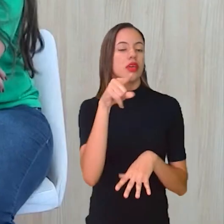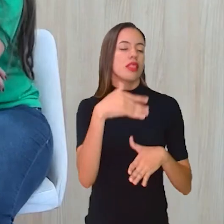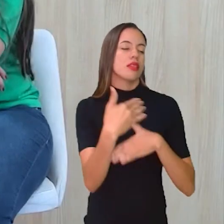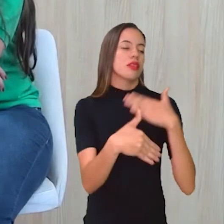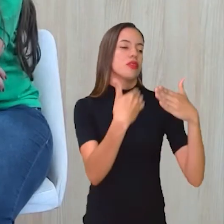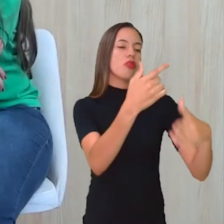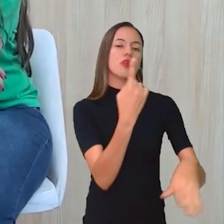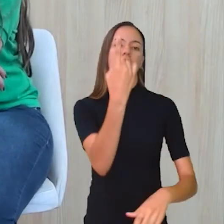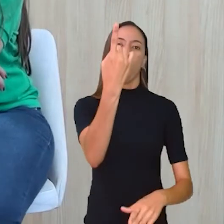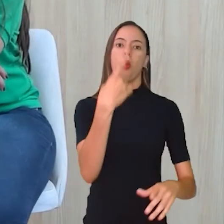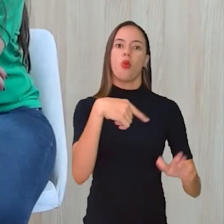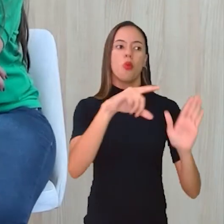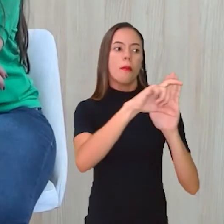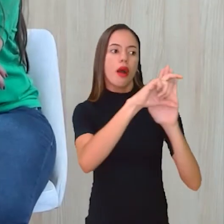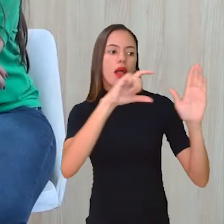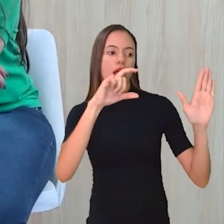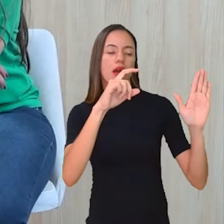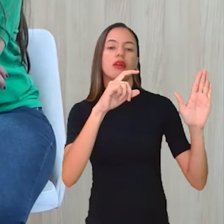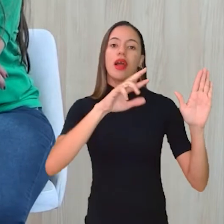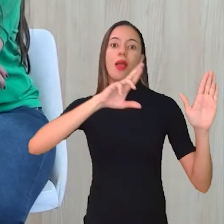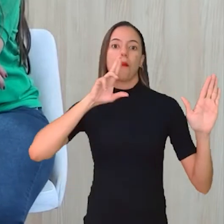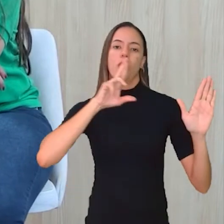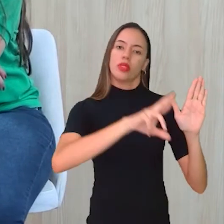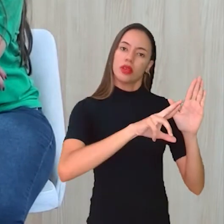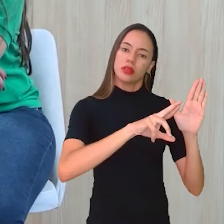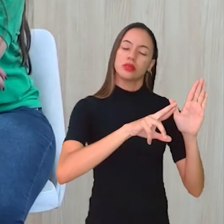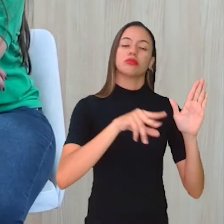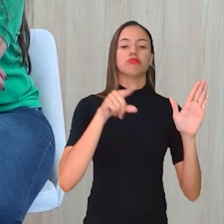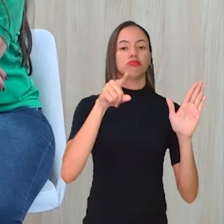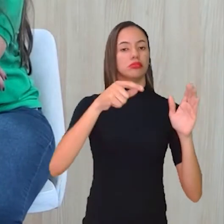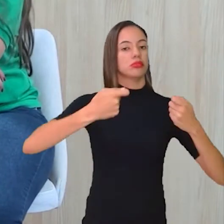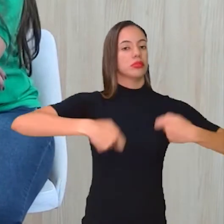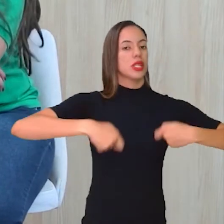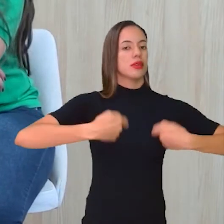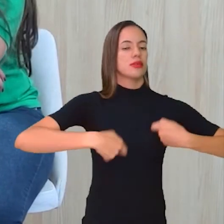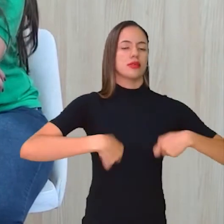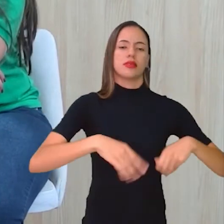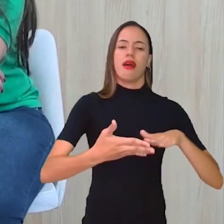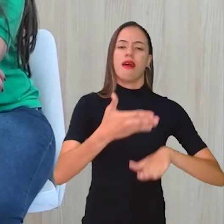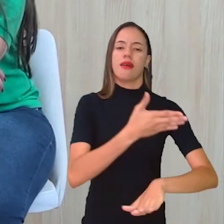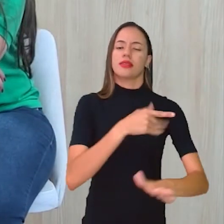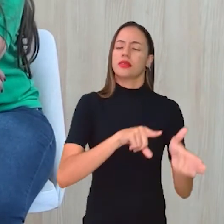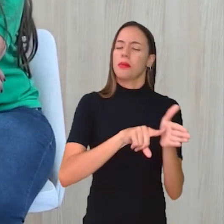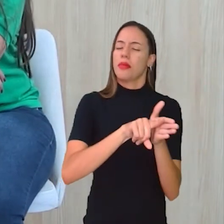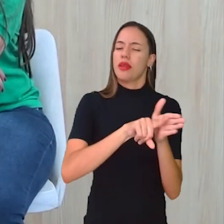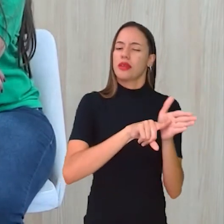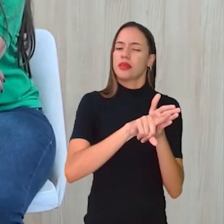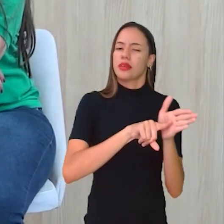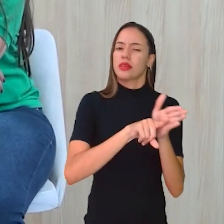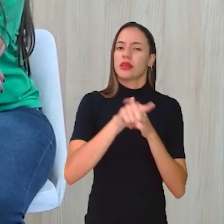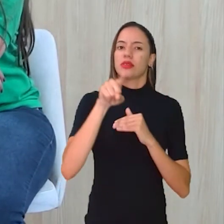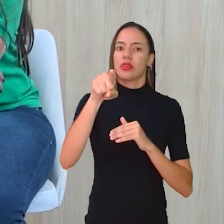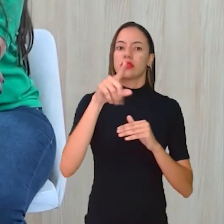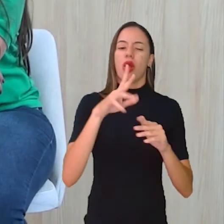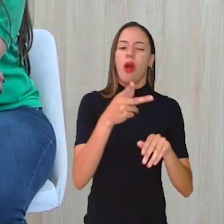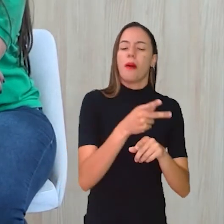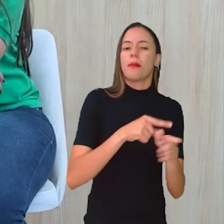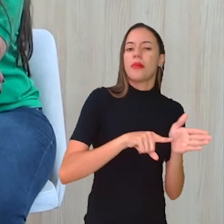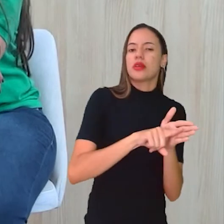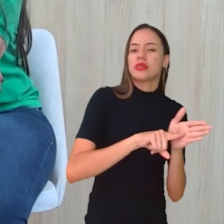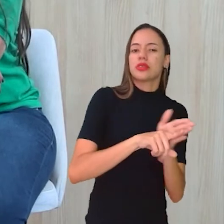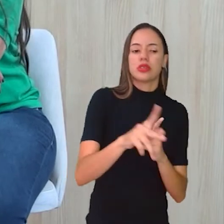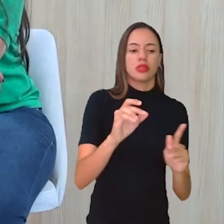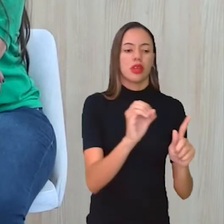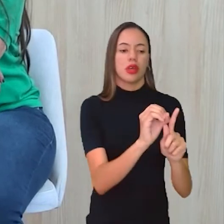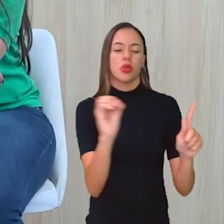parágrafo falando, dando a resposta, é preciso muita pesquisa, tá? Então, vai lá, dá a googlada, indústria,